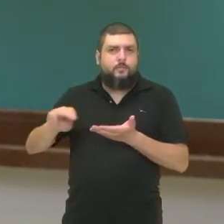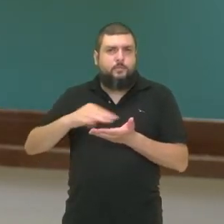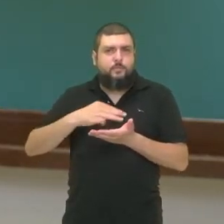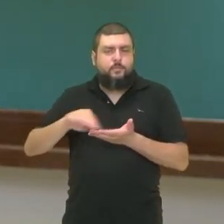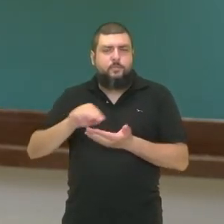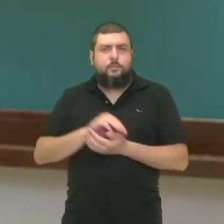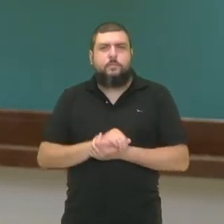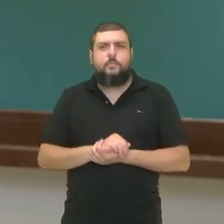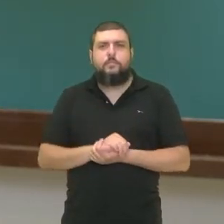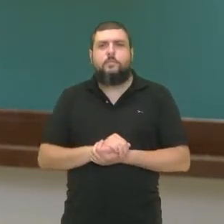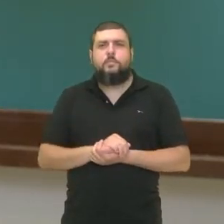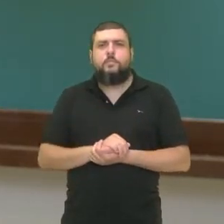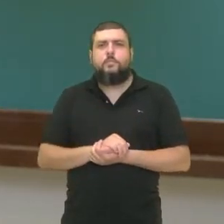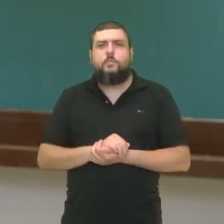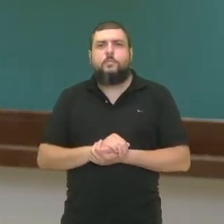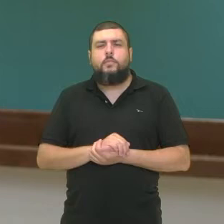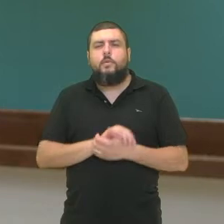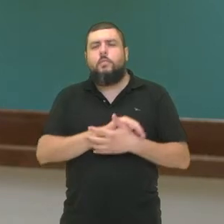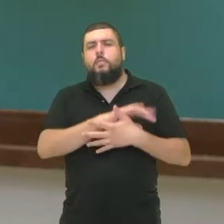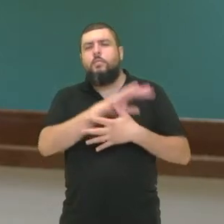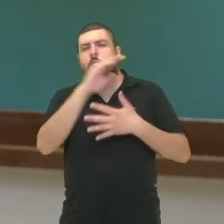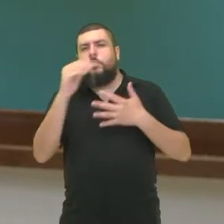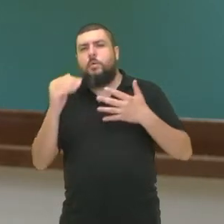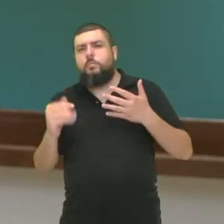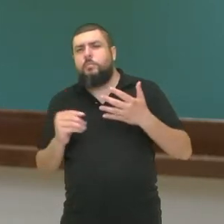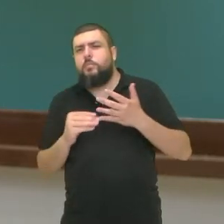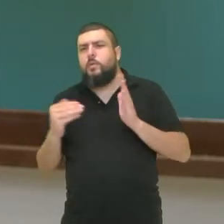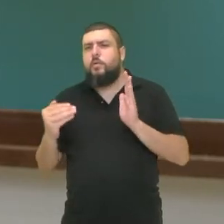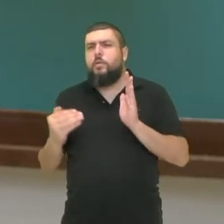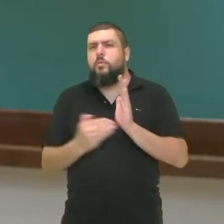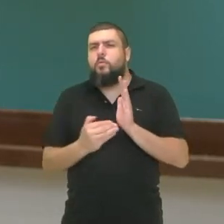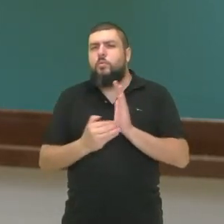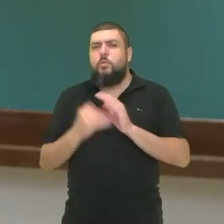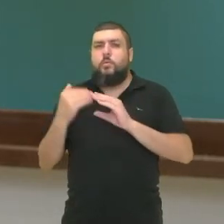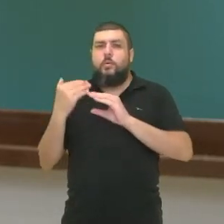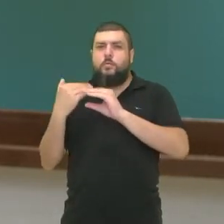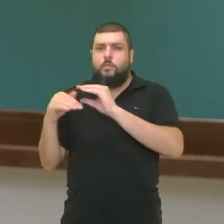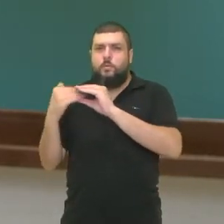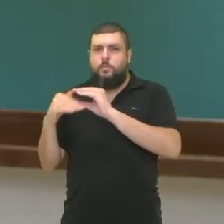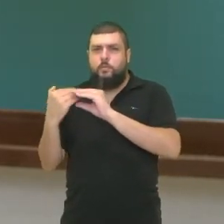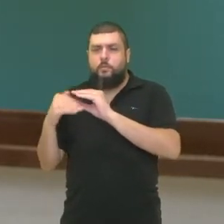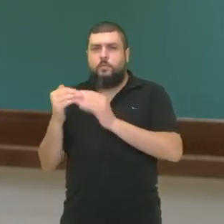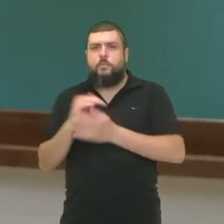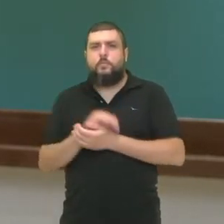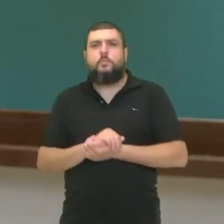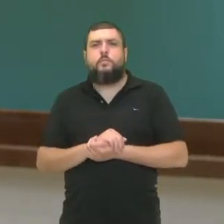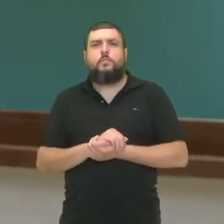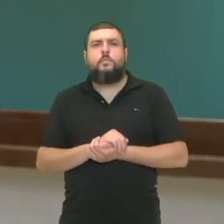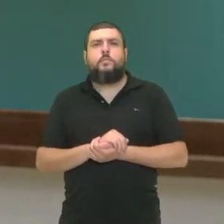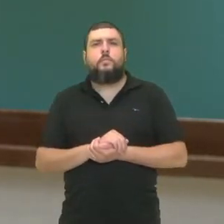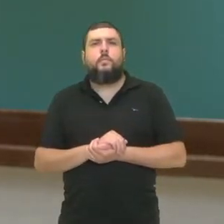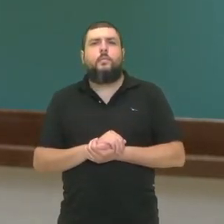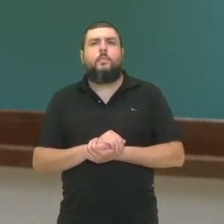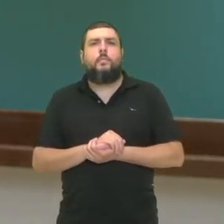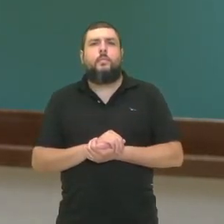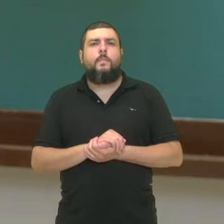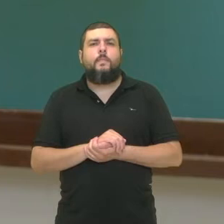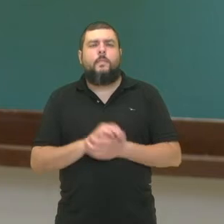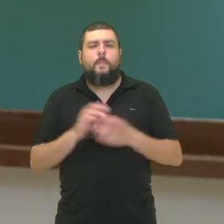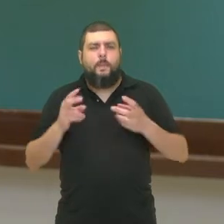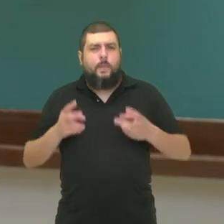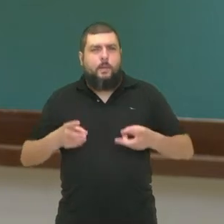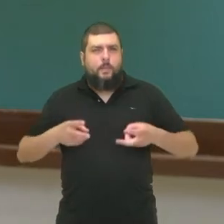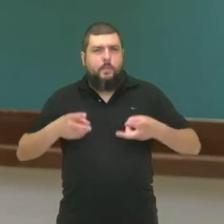E em último lugar, enviar ou receber e-mails. Então, eu percebo já aqui, fazendo a